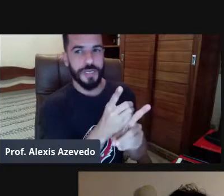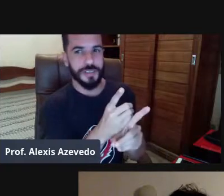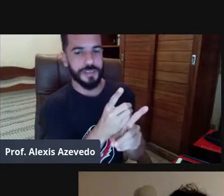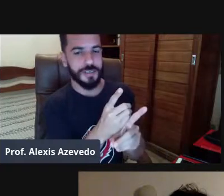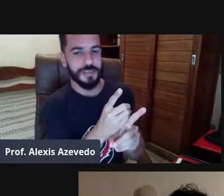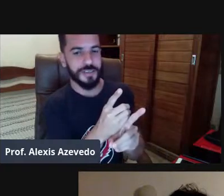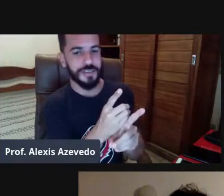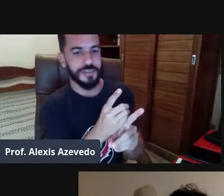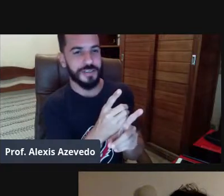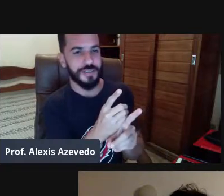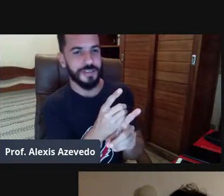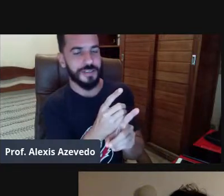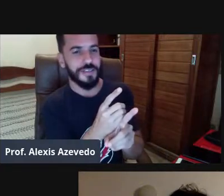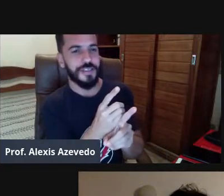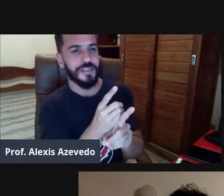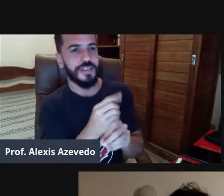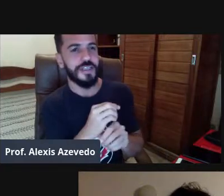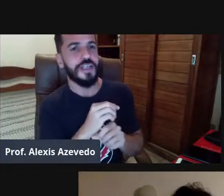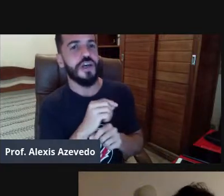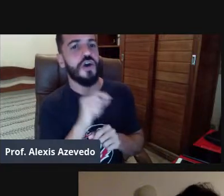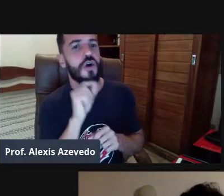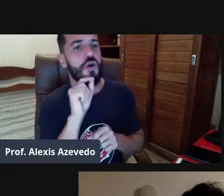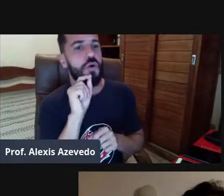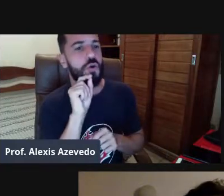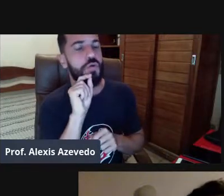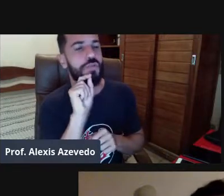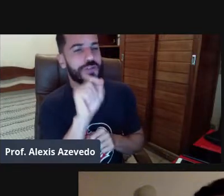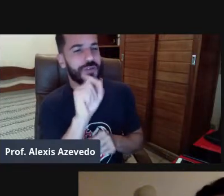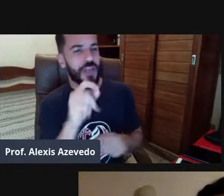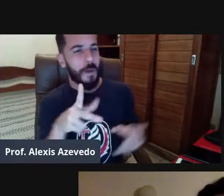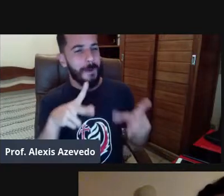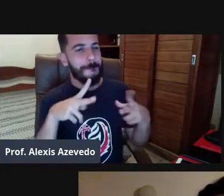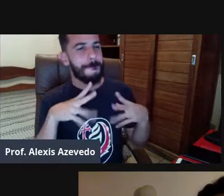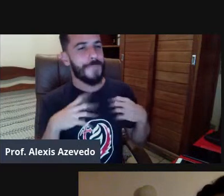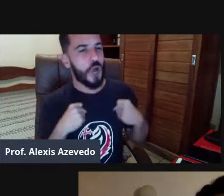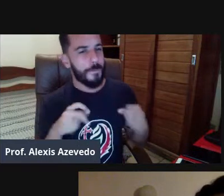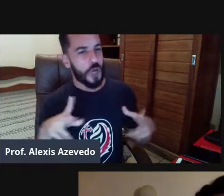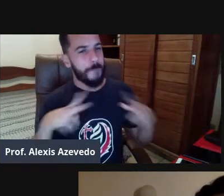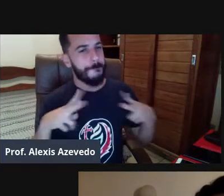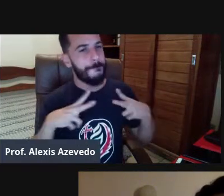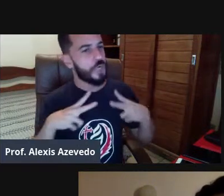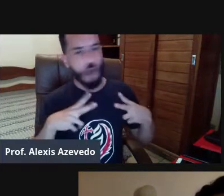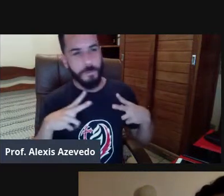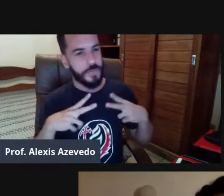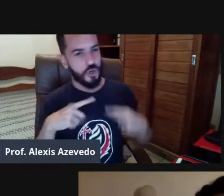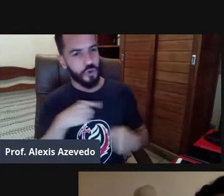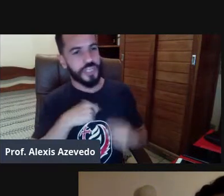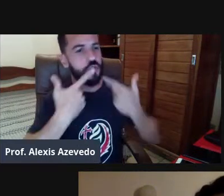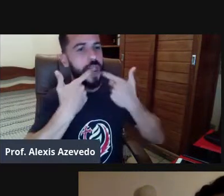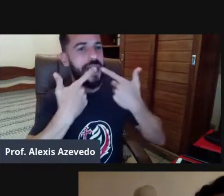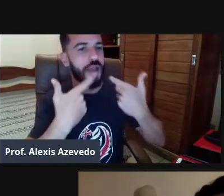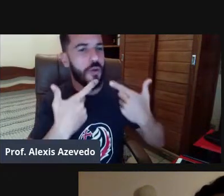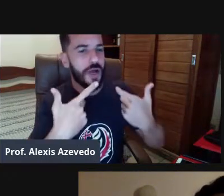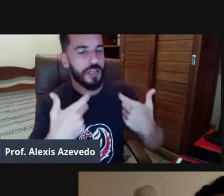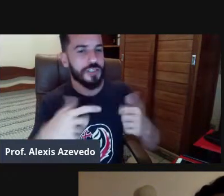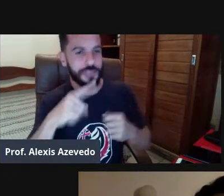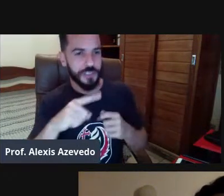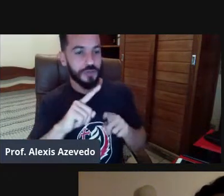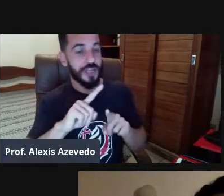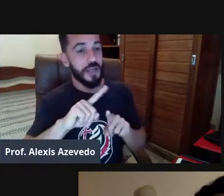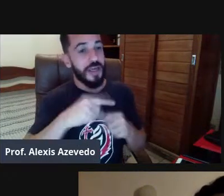o que é o seu recado, o que é a sua fala, porque até perpassando por outras mídias vai ser o mesmo recado,